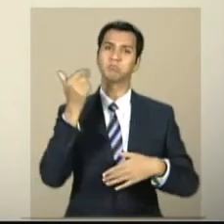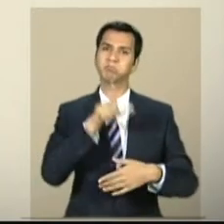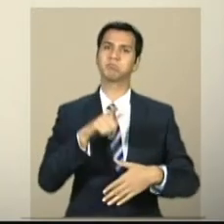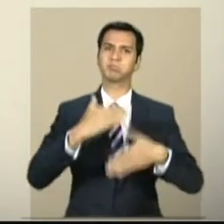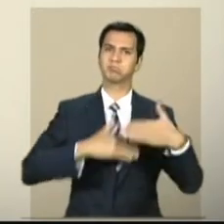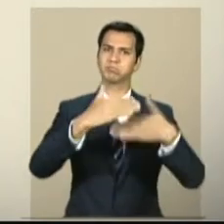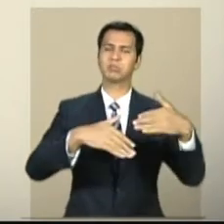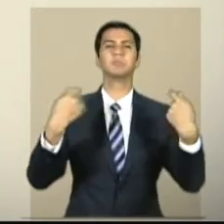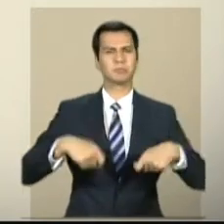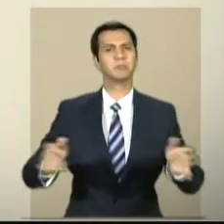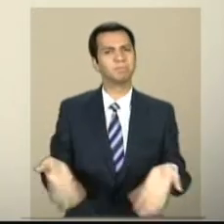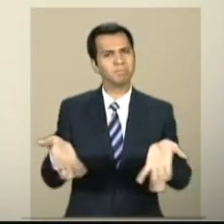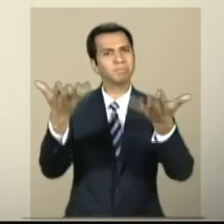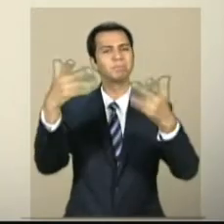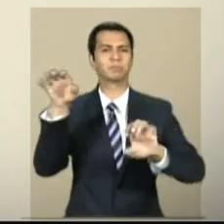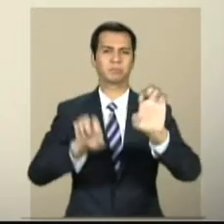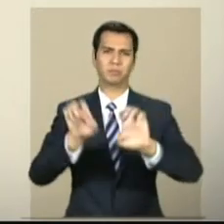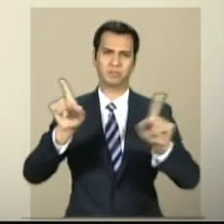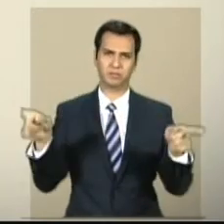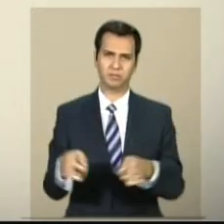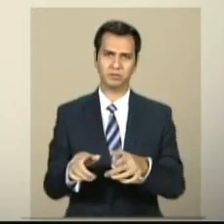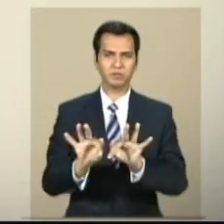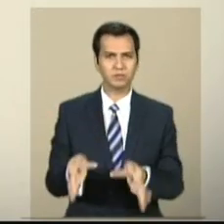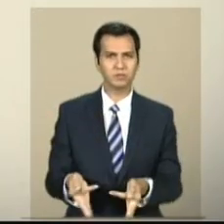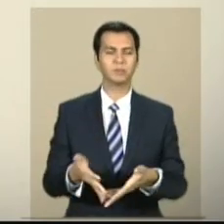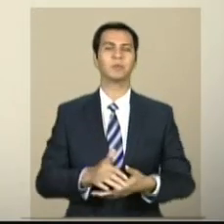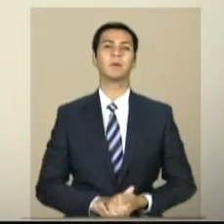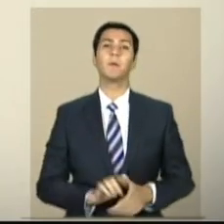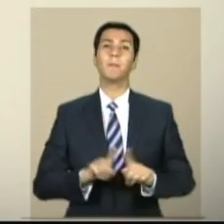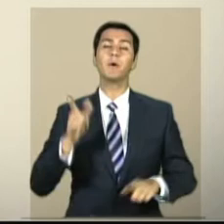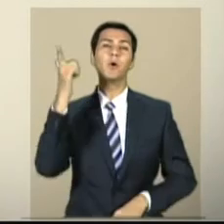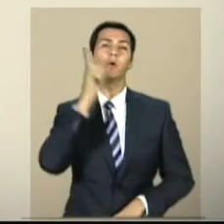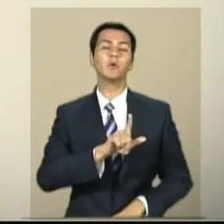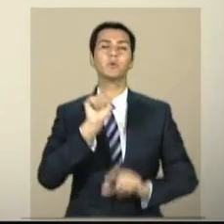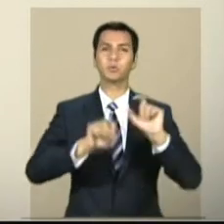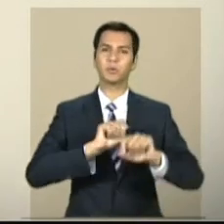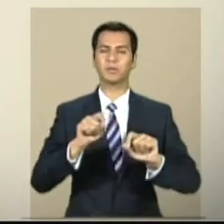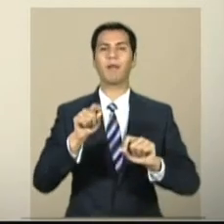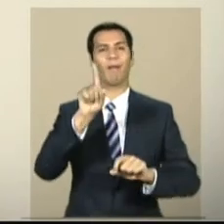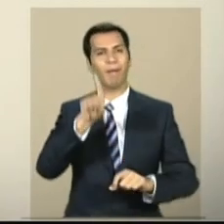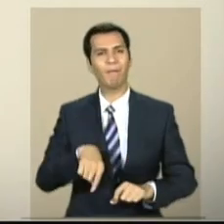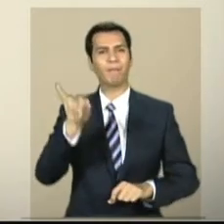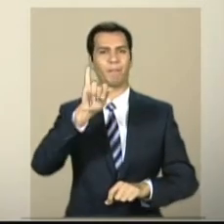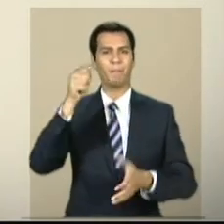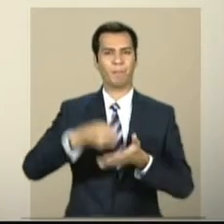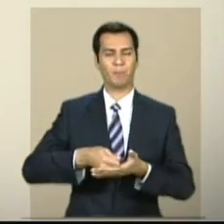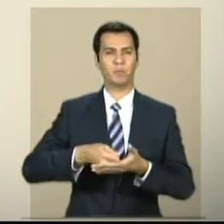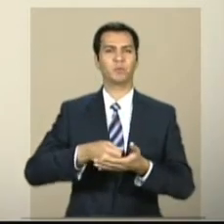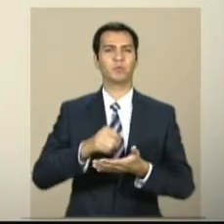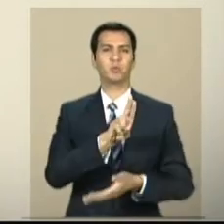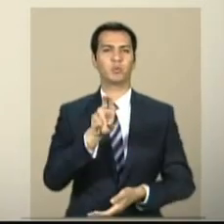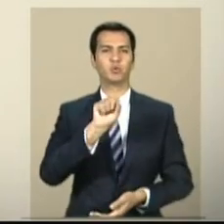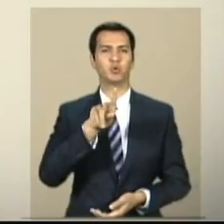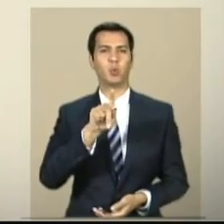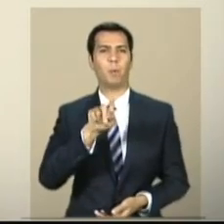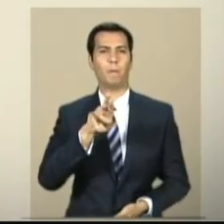as pequenas empresas. E uma das alavancas para isso é o Super Simples. E a outra,